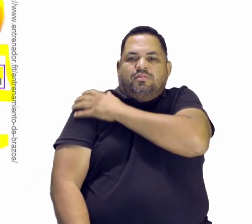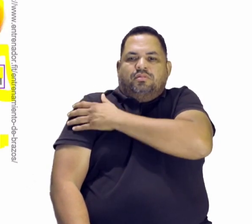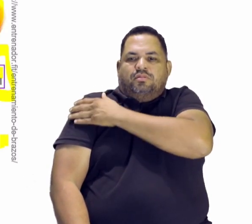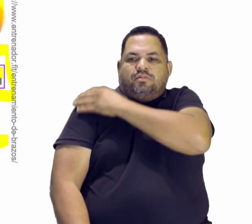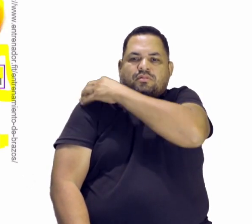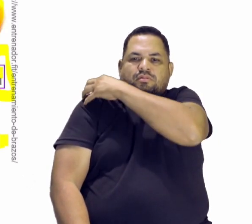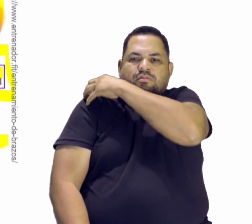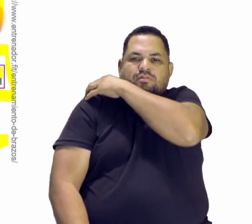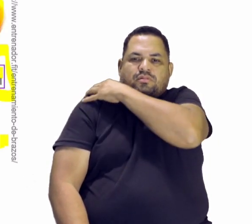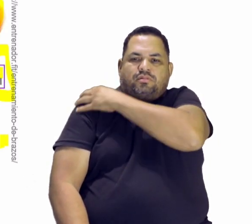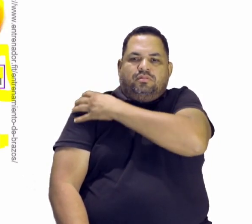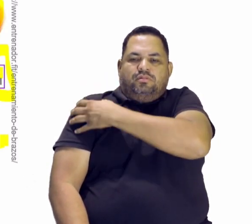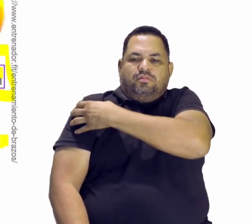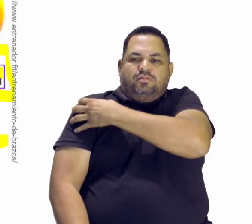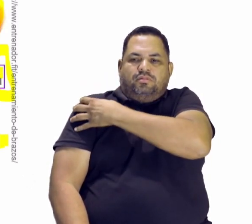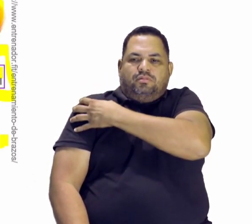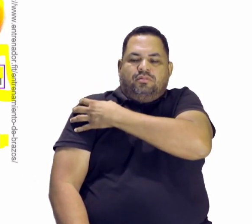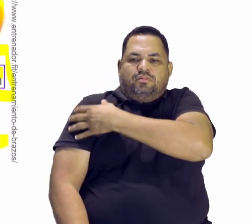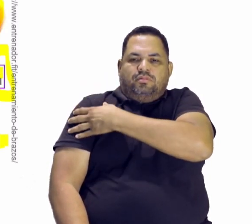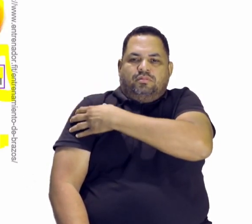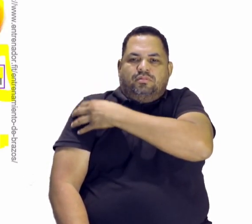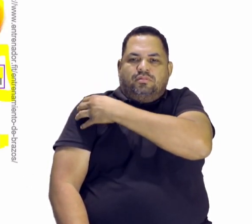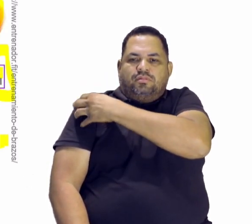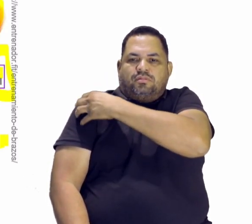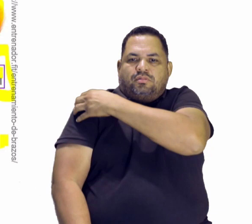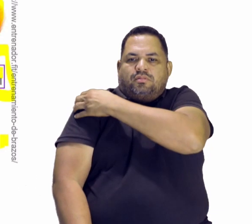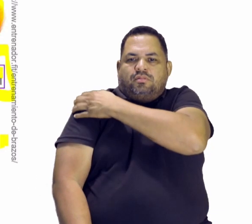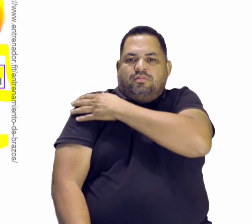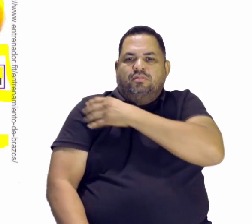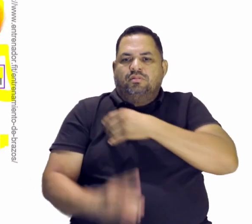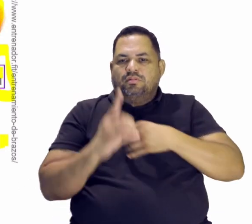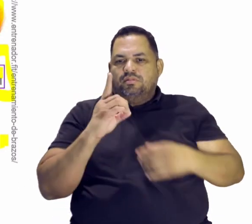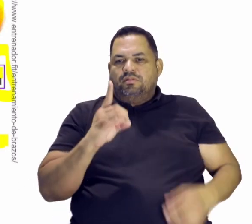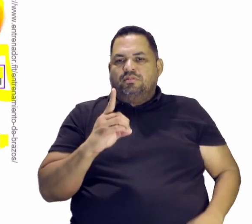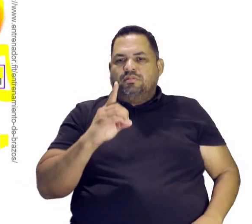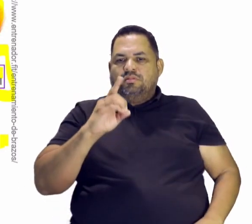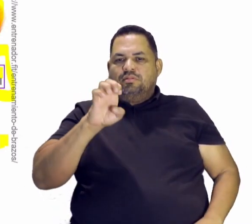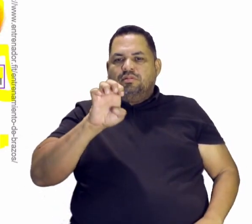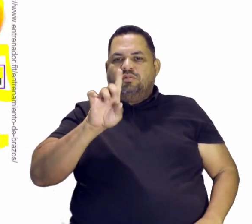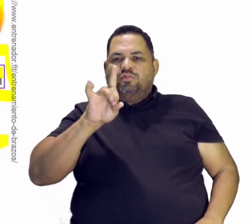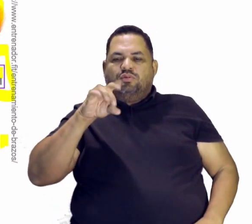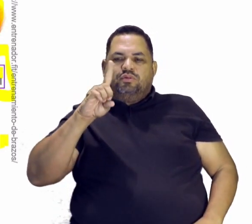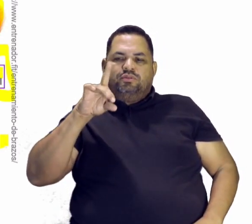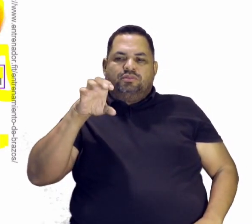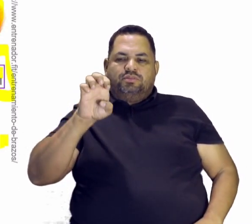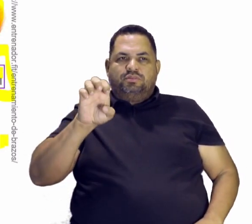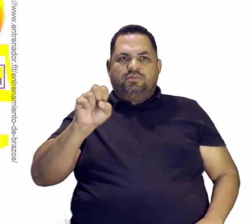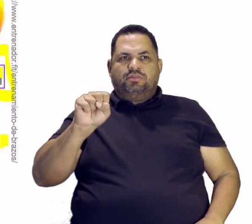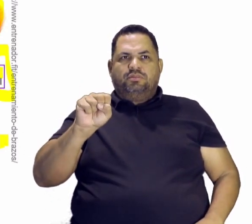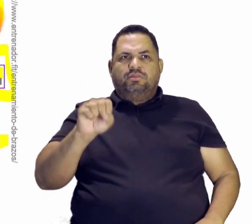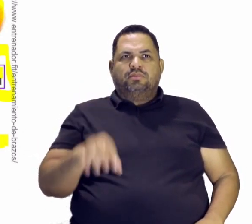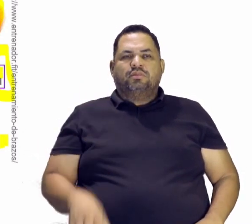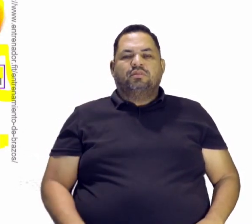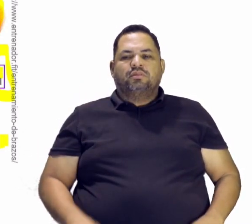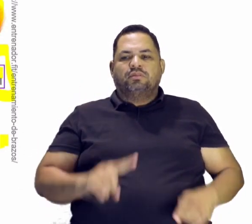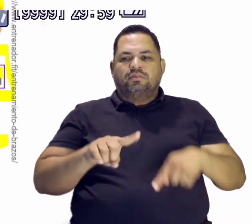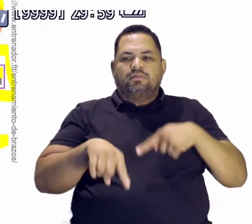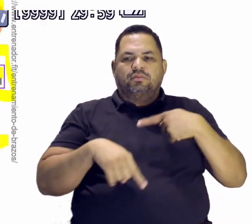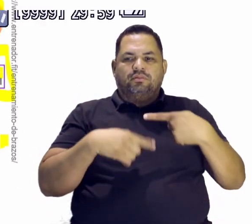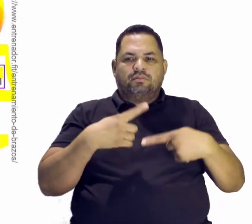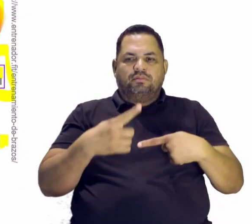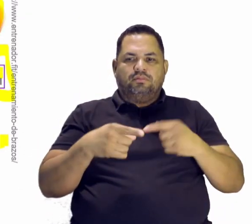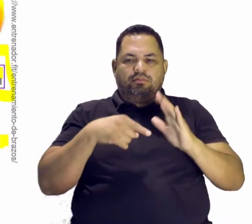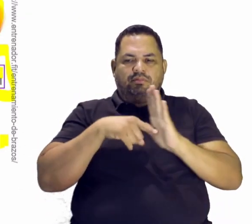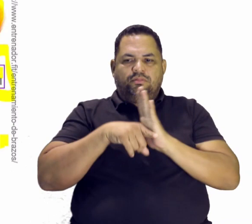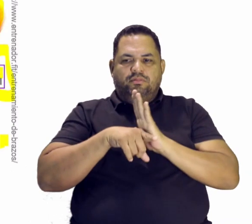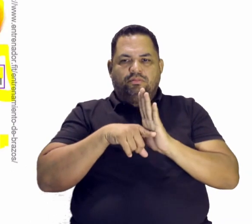antes de chegar no pescoço, eu tenho o chamado deltoide, tá? Depois vocês pesquisem aí, joguem